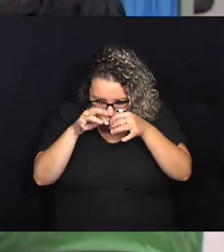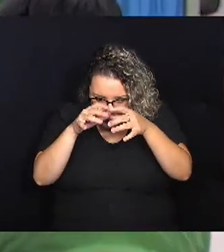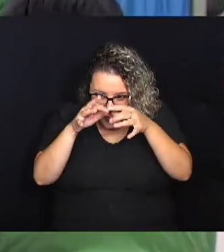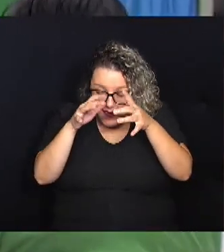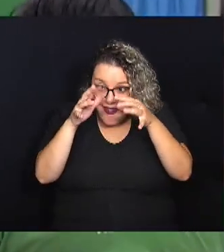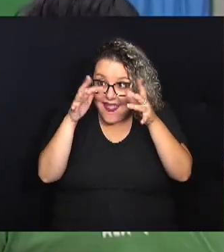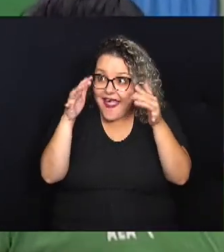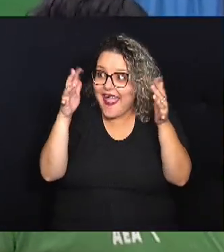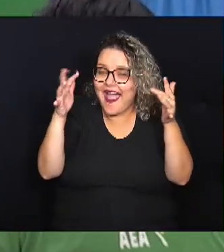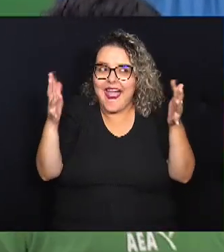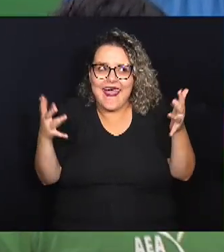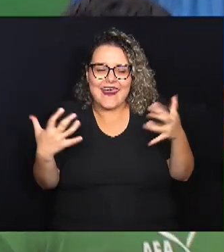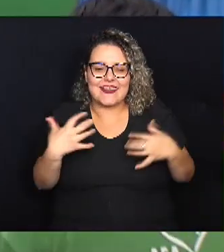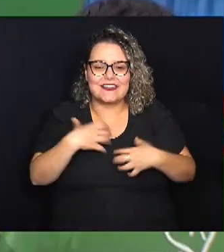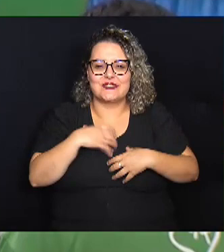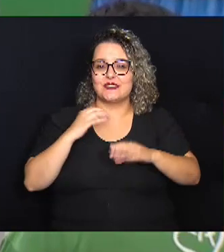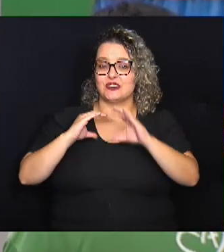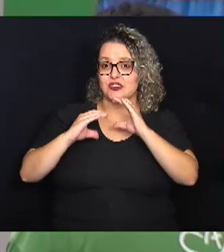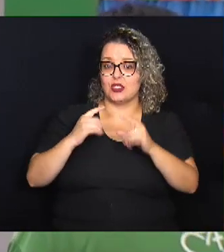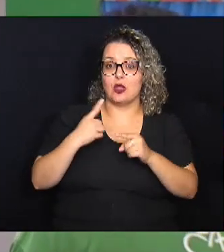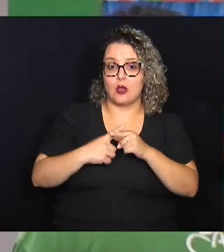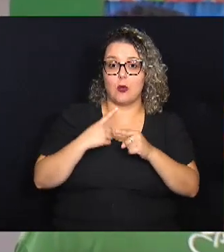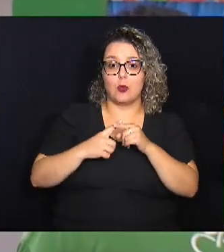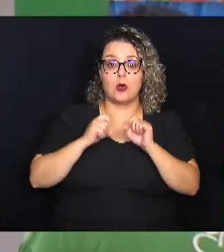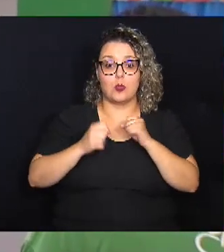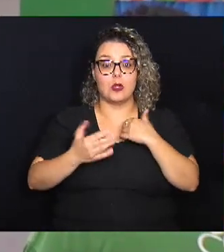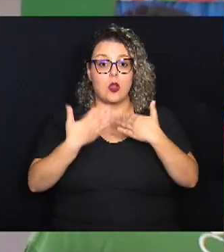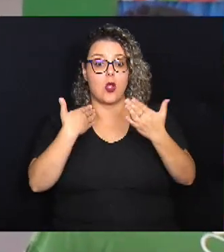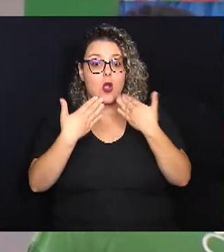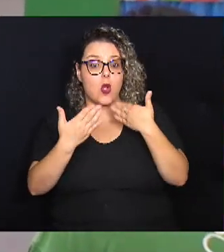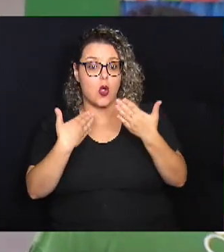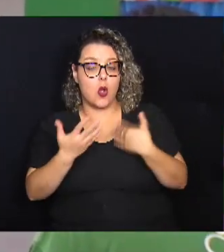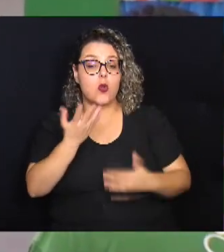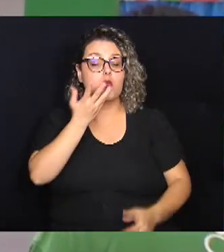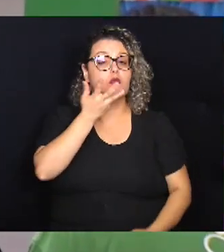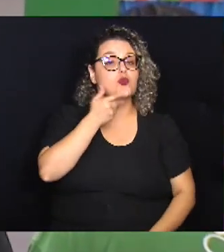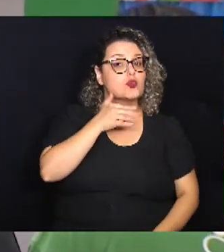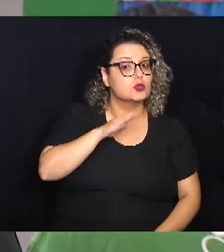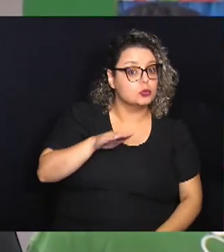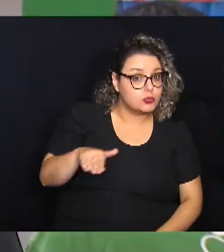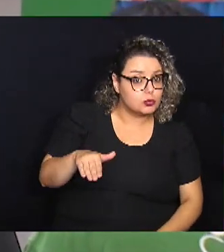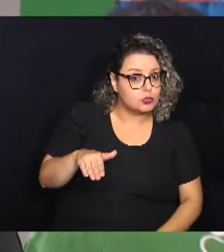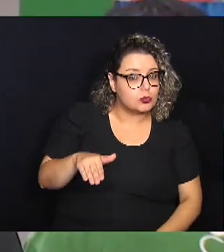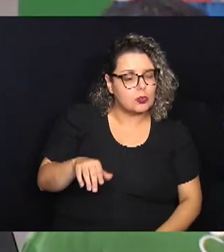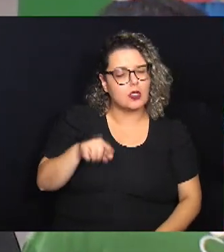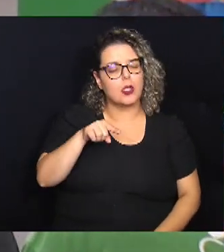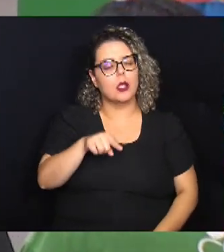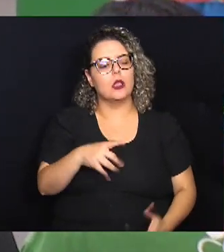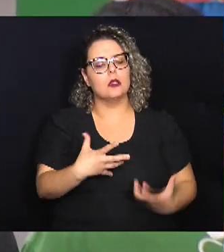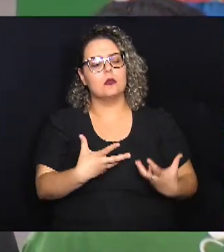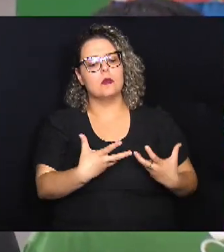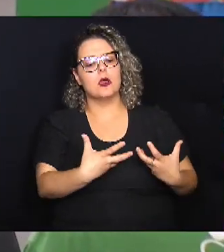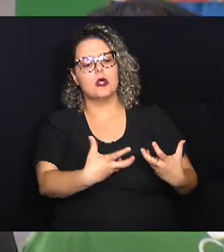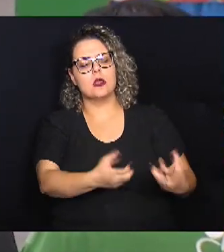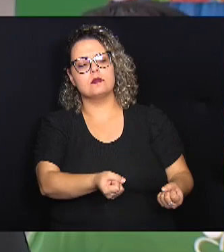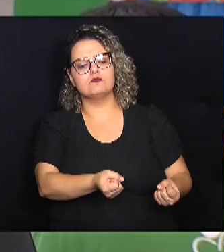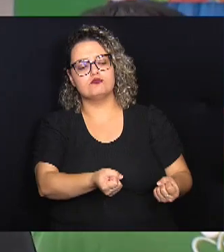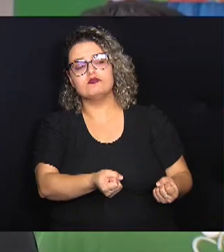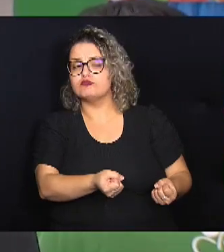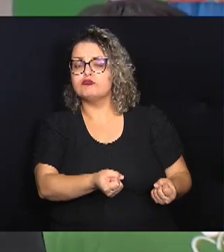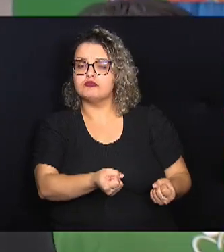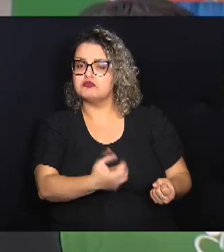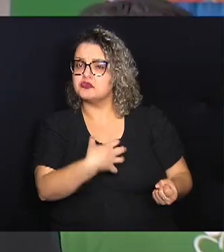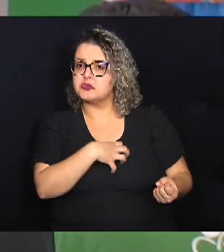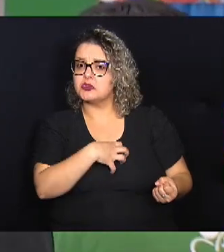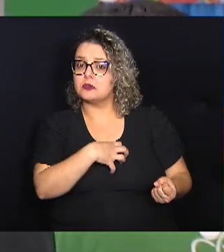comunicação. Porque nós podemos conversar com uma criança e ela ter uma receptividade, ela receber isso.